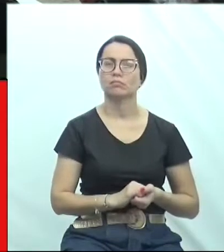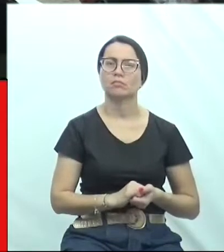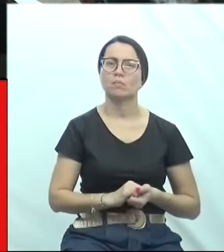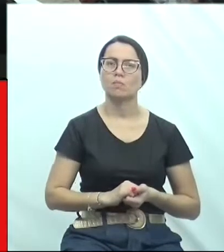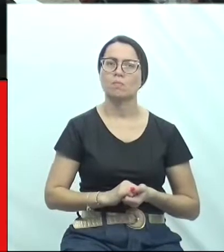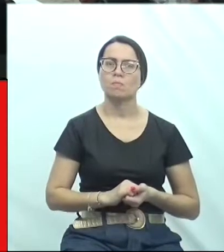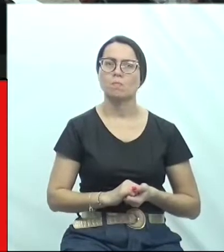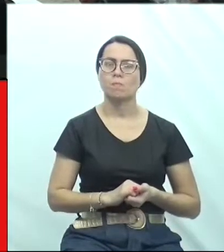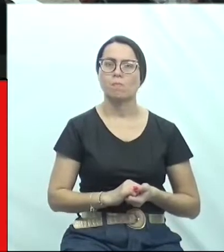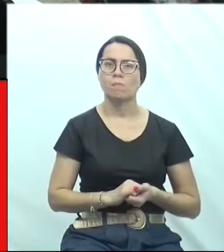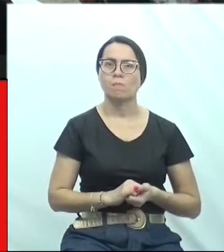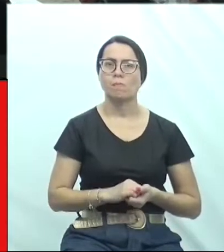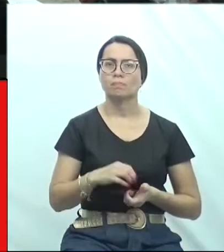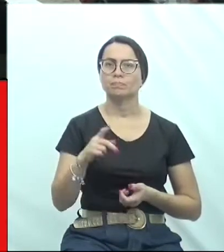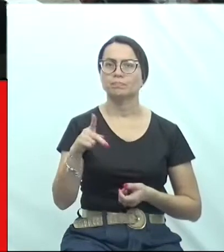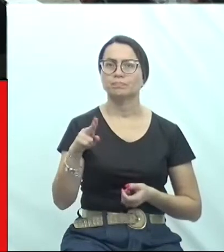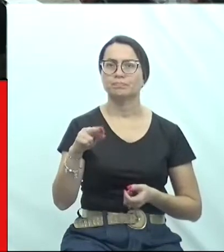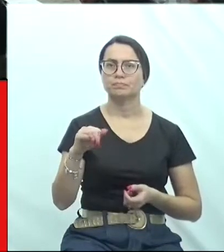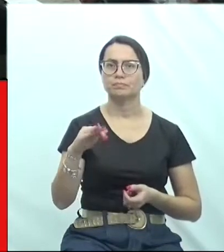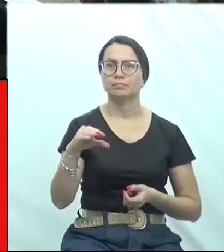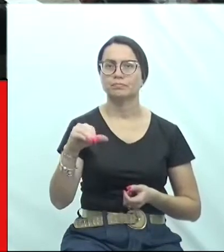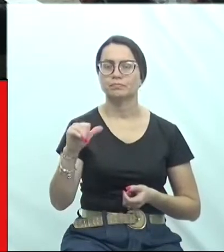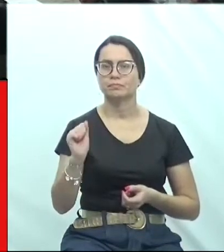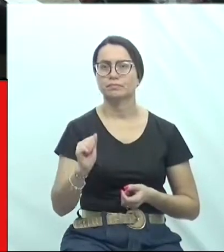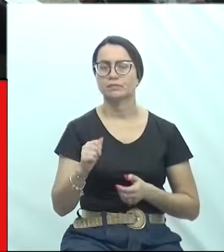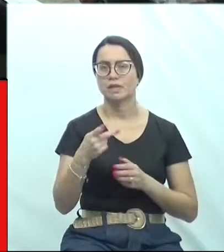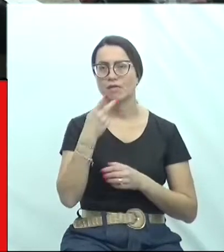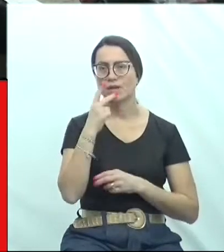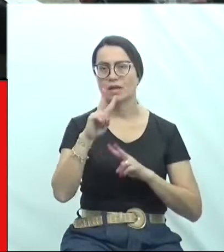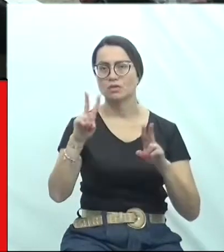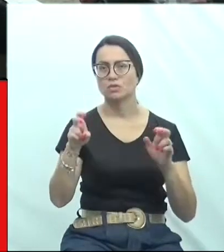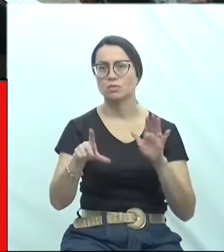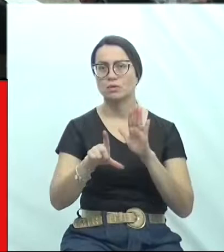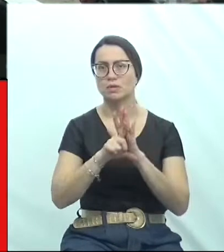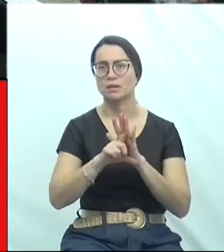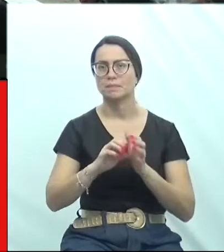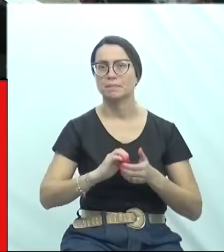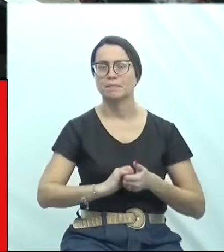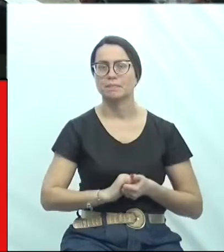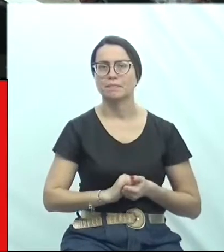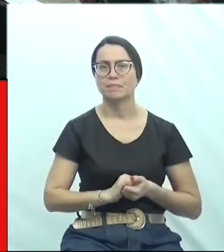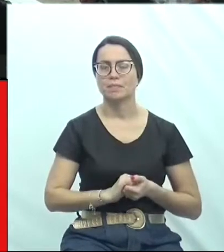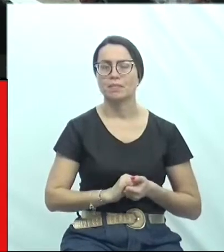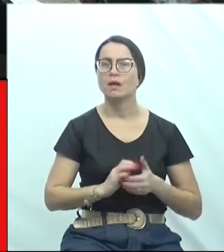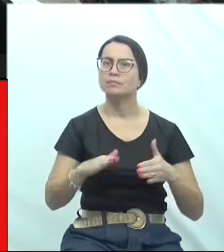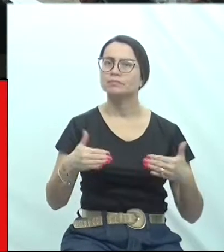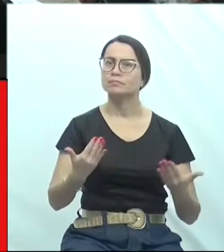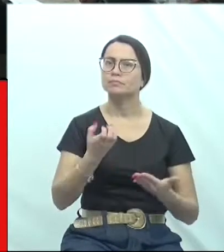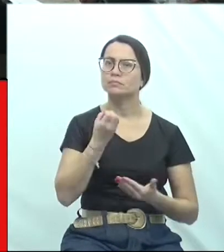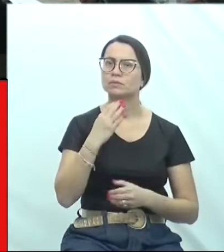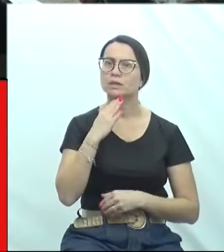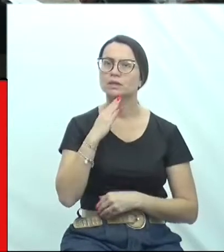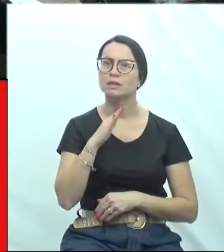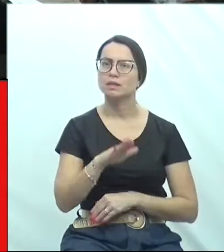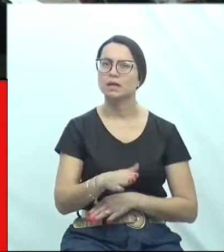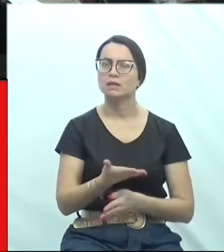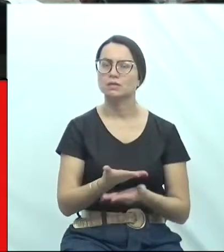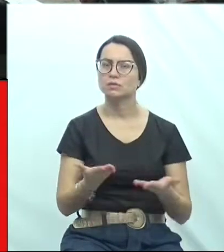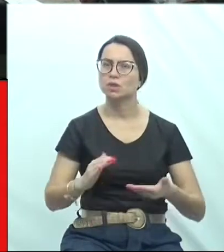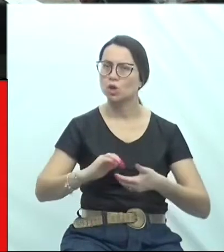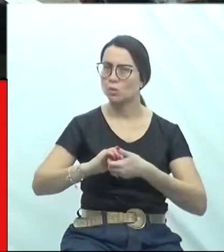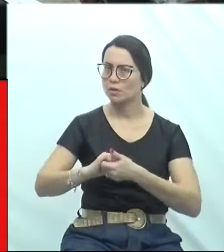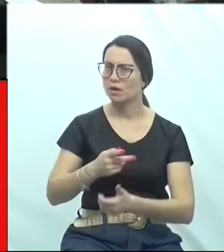A Priscila vai falar primeiro questão legal. Então, boa tarde a todos. Cumprimentando a senhora